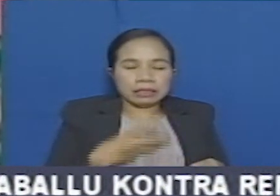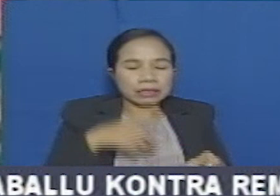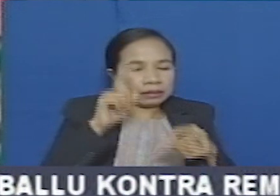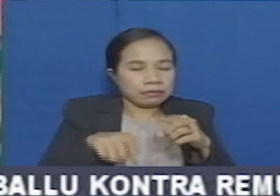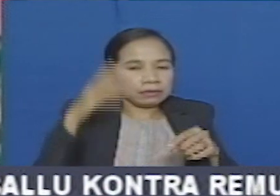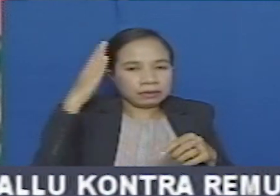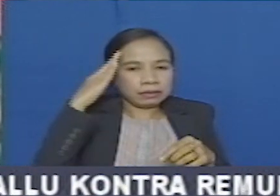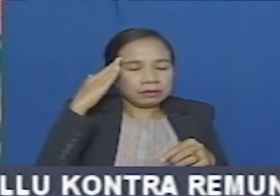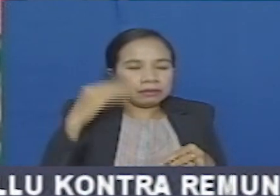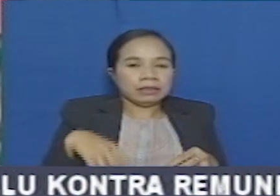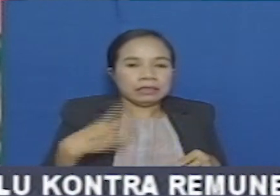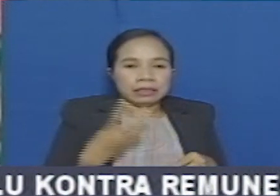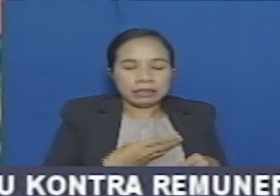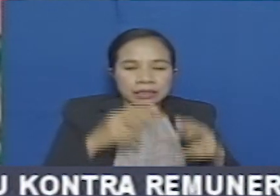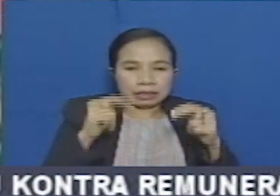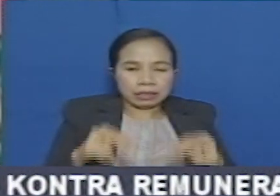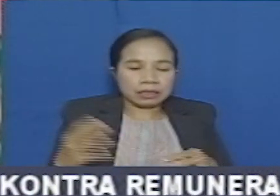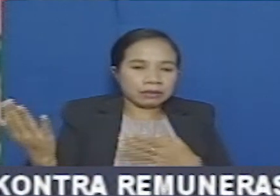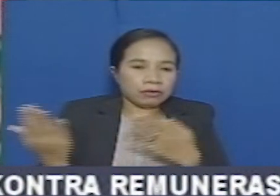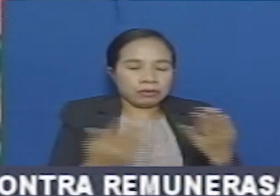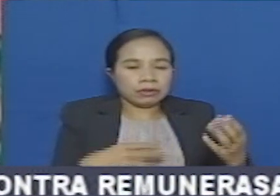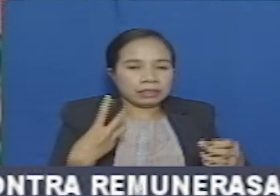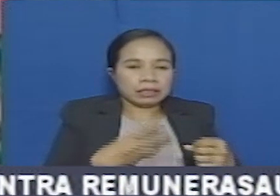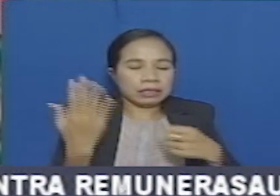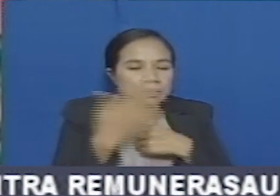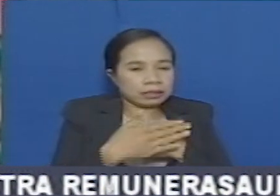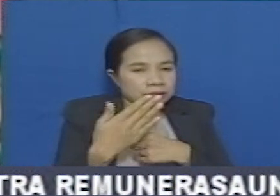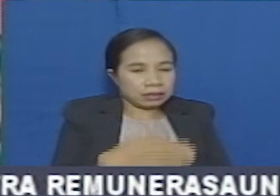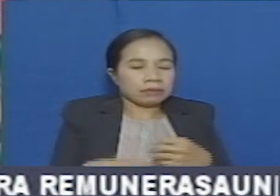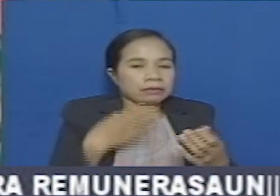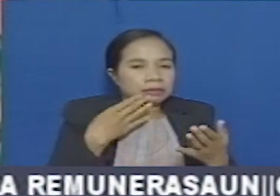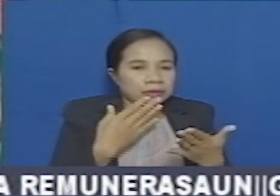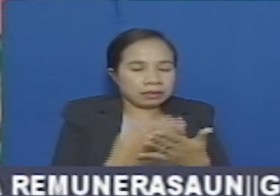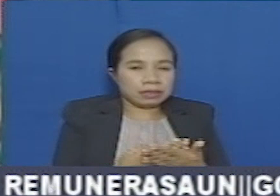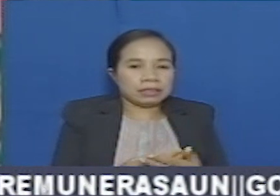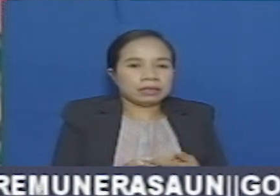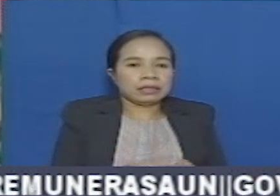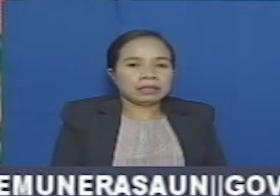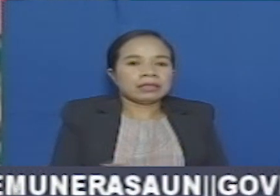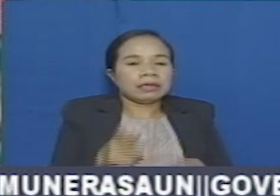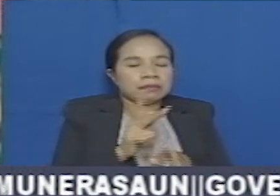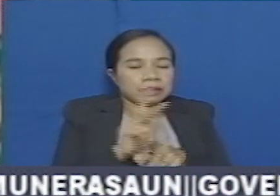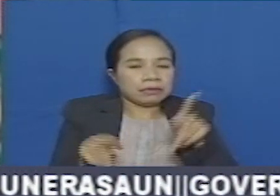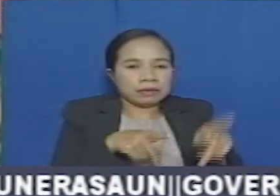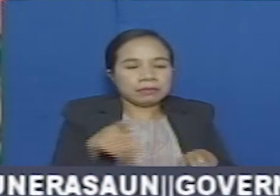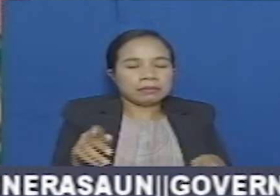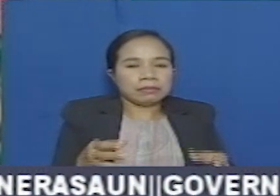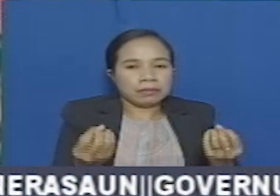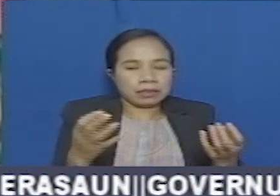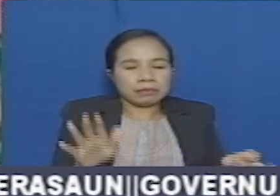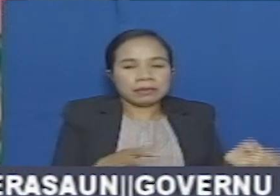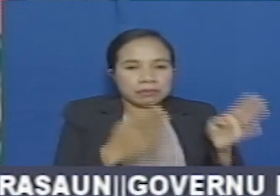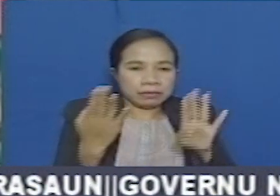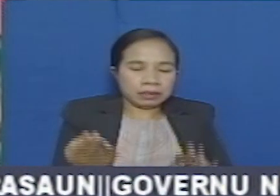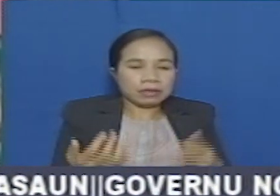ainda, né? Ita tem que, ou tem nacionalismo, patriotismo. Ita deve, é uma barbara que nem bem que mateu, né? O enorme não é